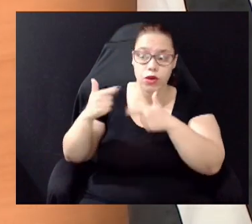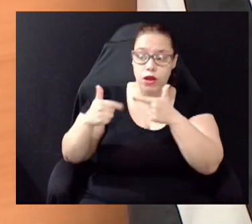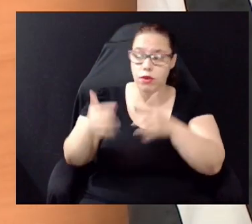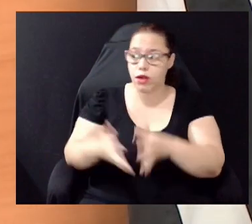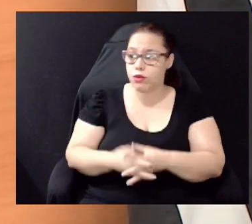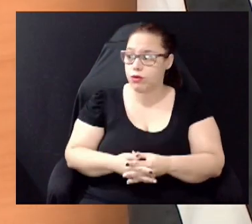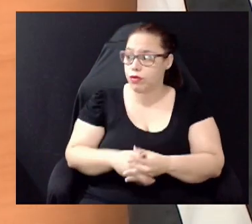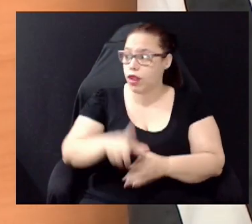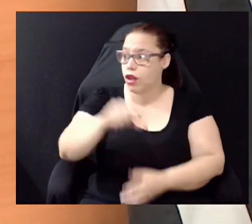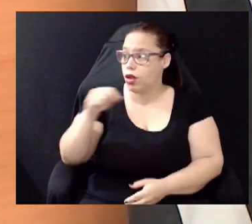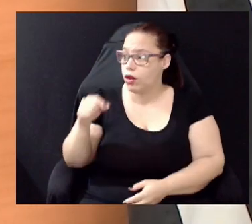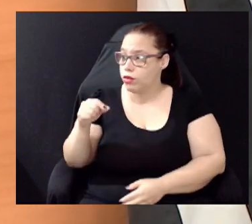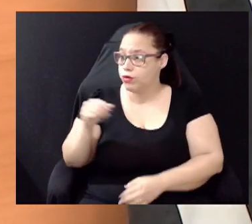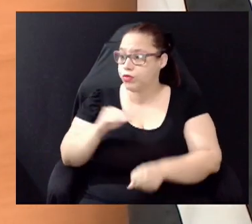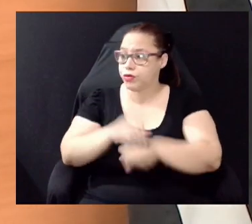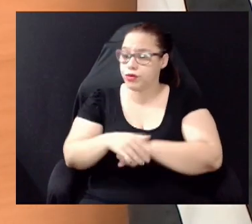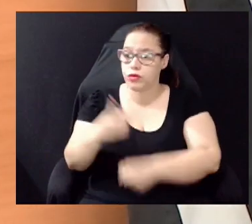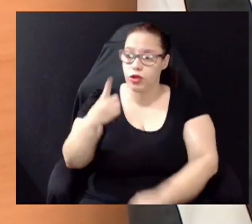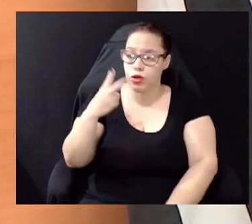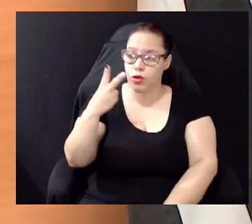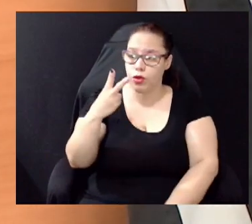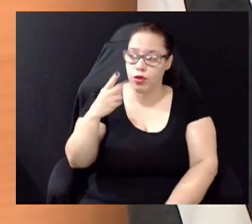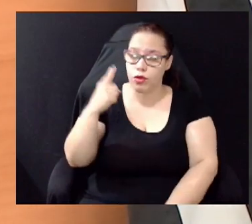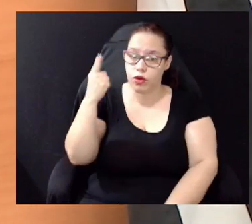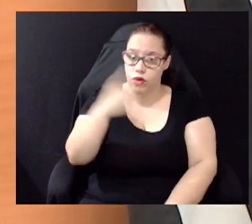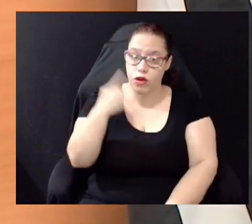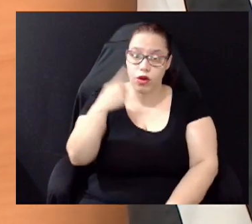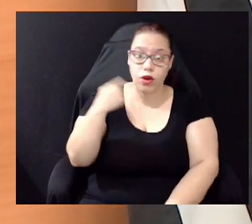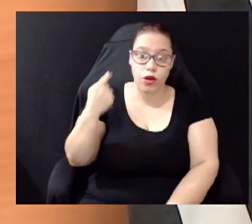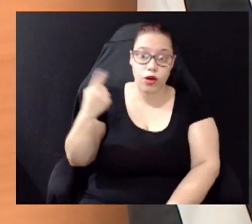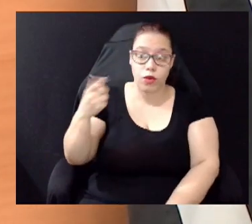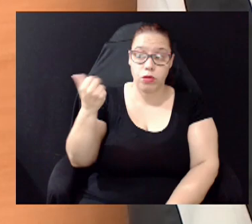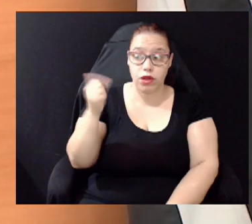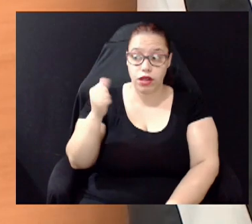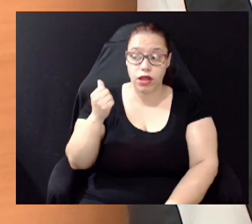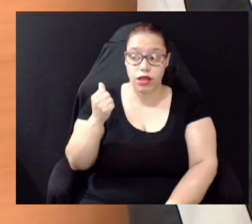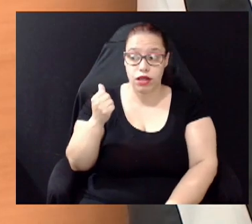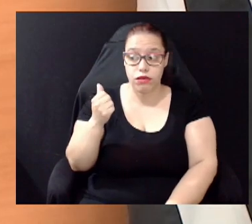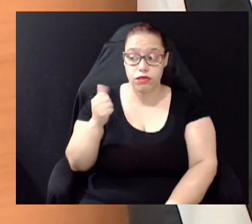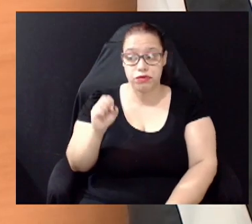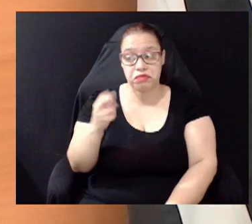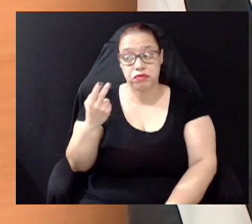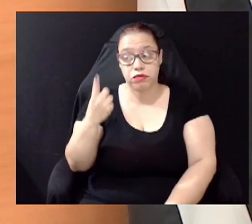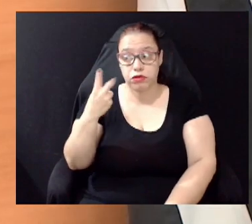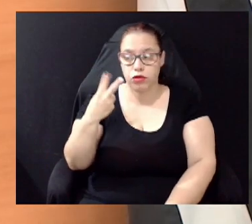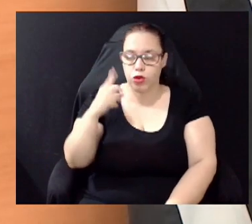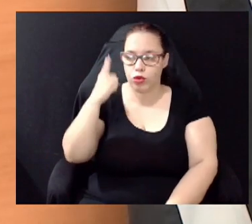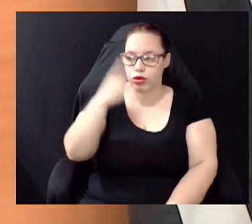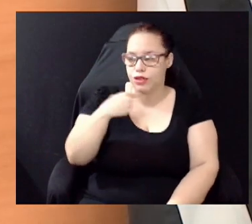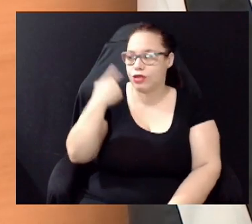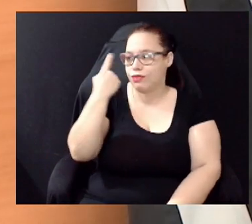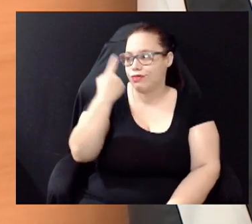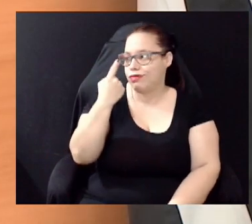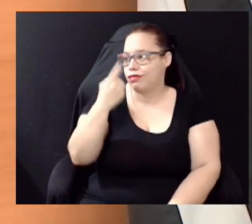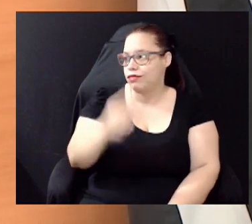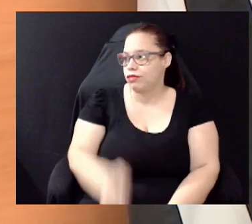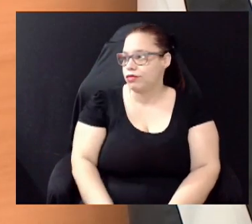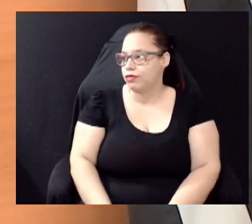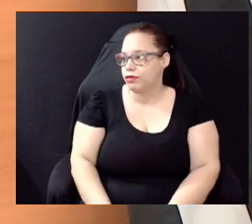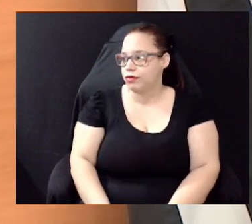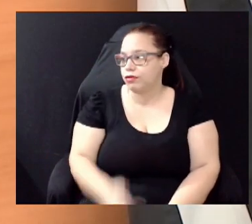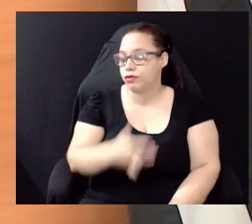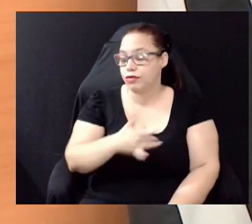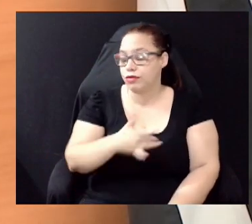plantão noturno de 12 horas, vou para outro trabalho, fazer mais 6 horas, ou até mesmo 12 horas, como alguns dos serviços de saúde estão adotando